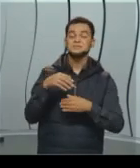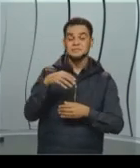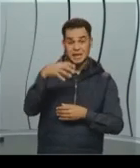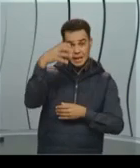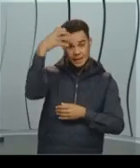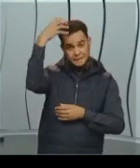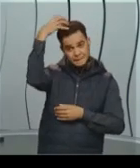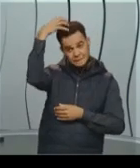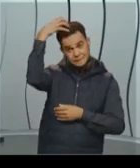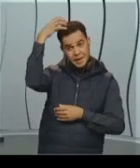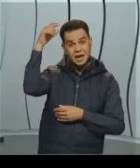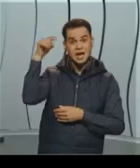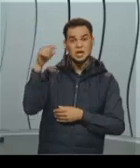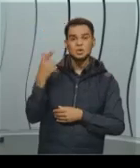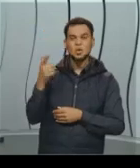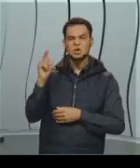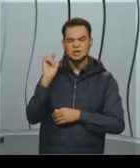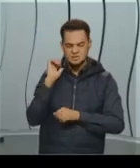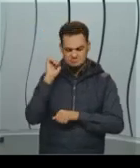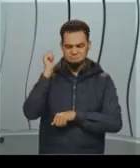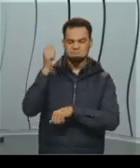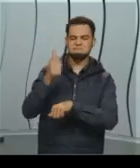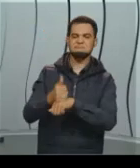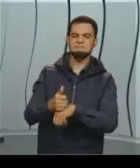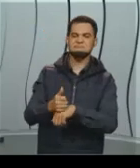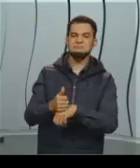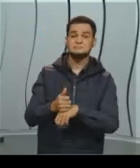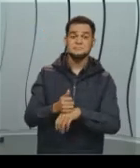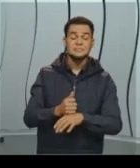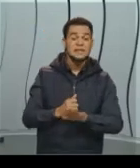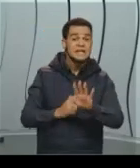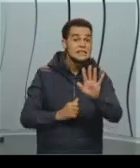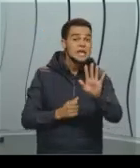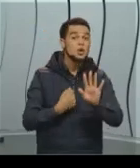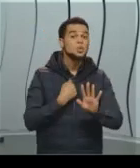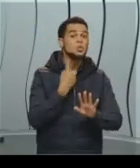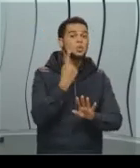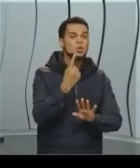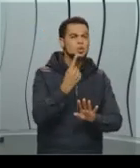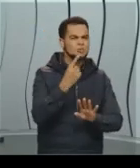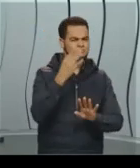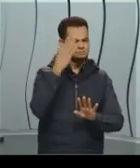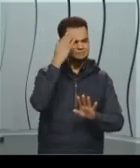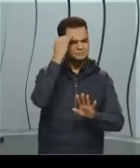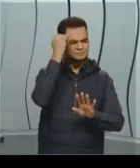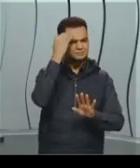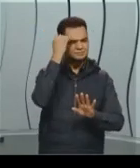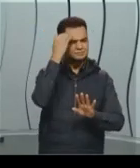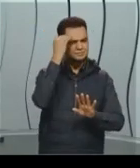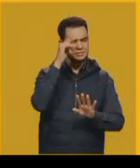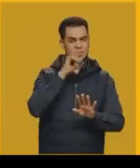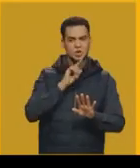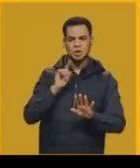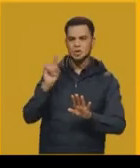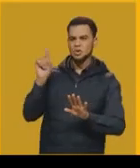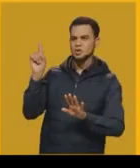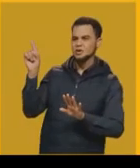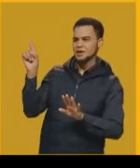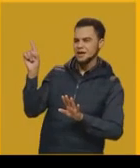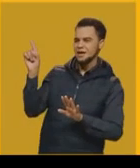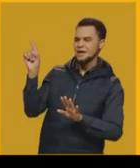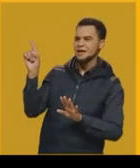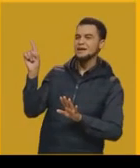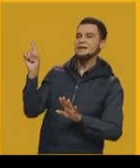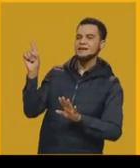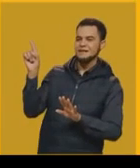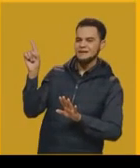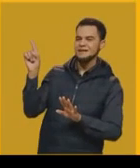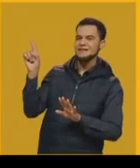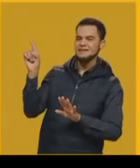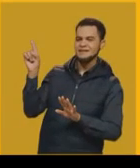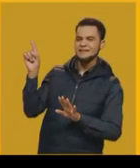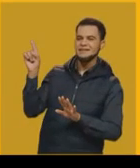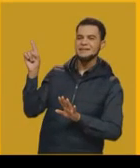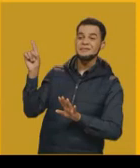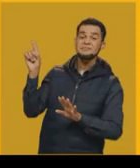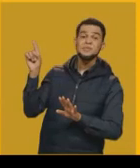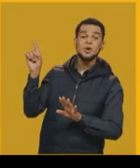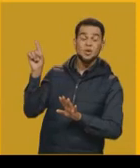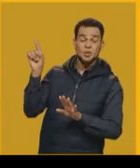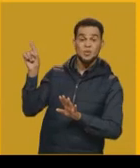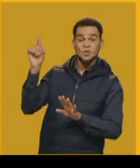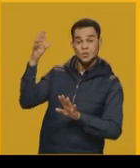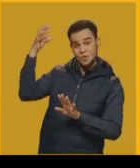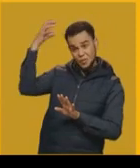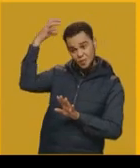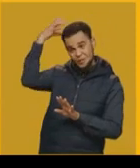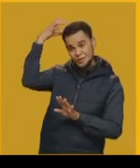para uma personalidade que se destaca muito, né? Que é o Mansa Musa, que vai ser aí um rei que